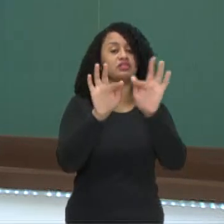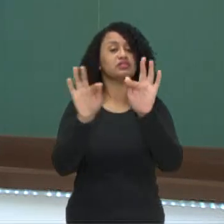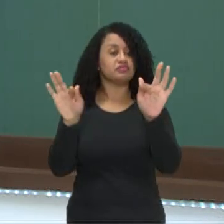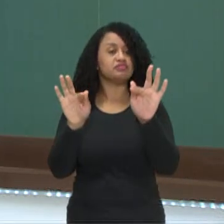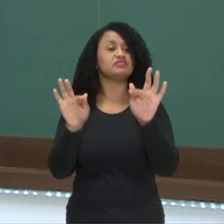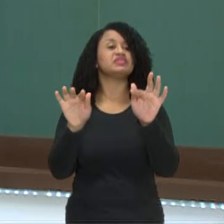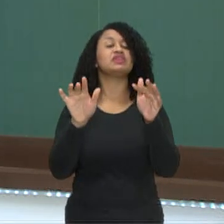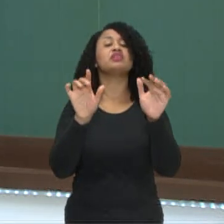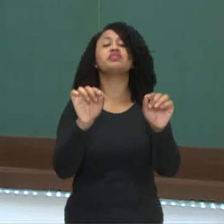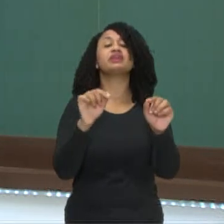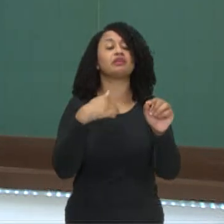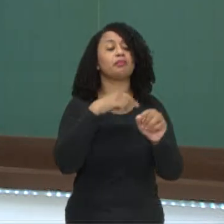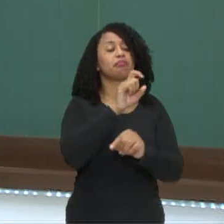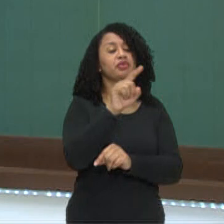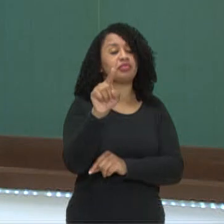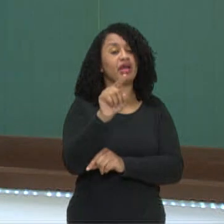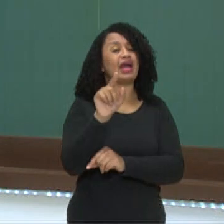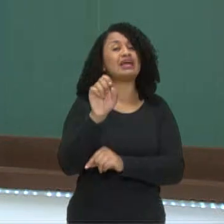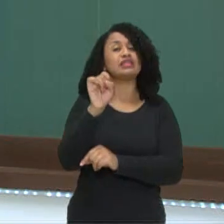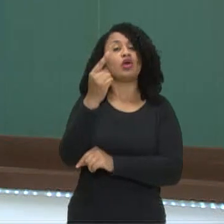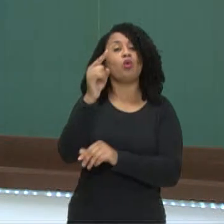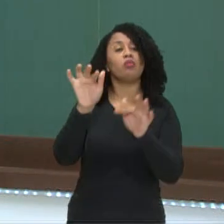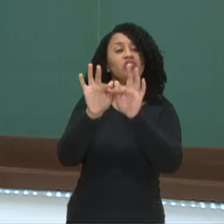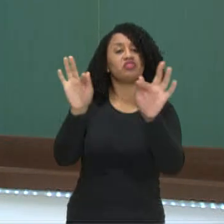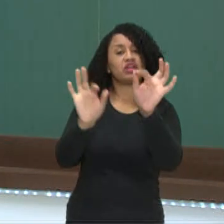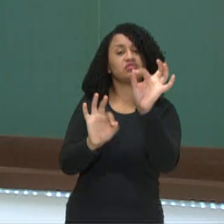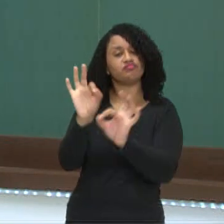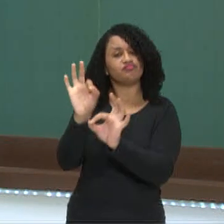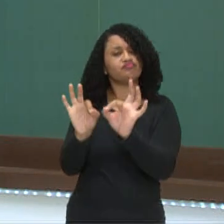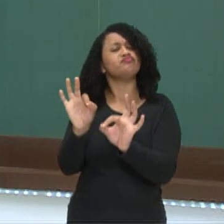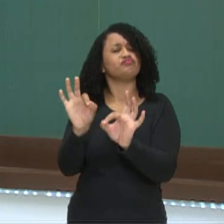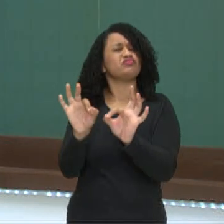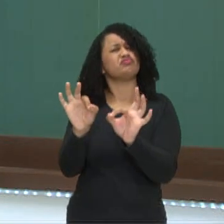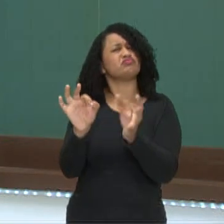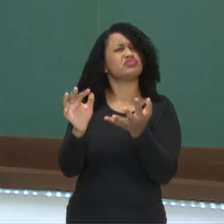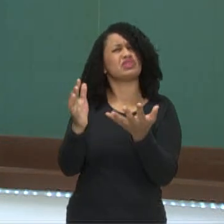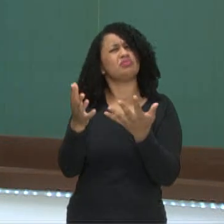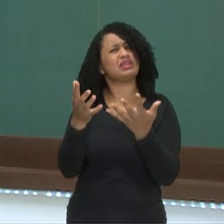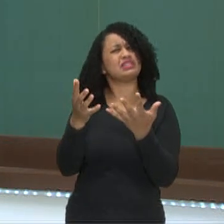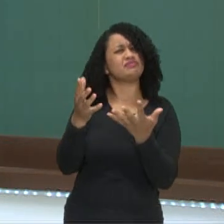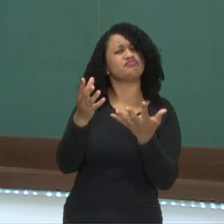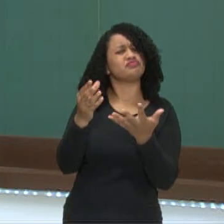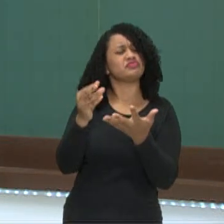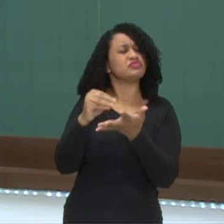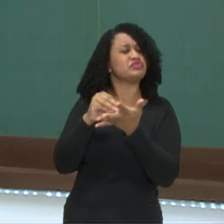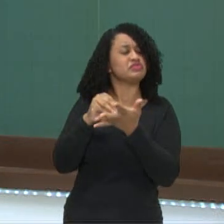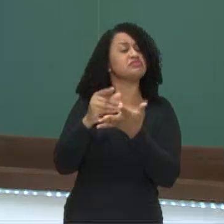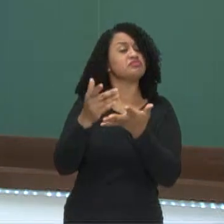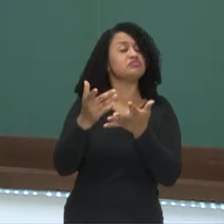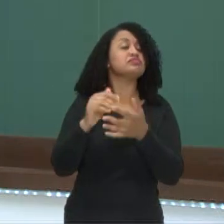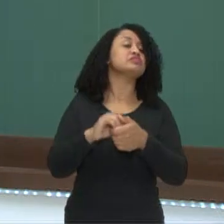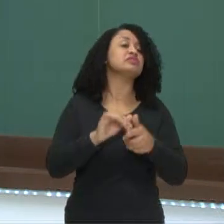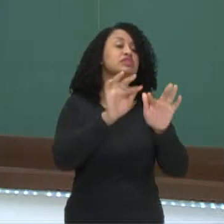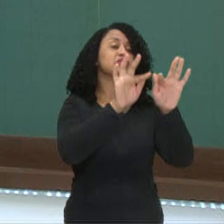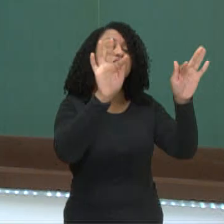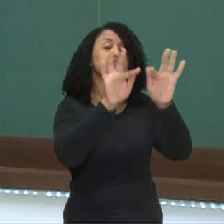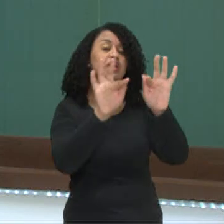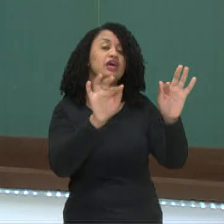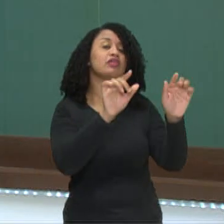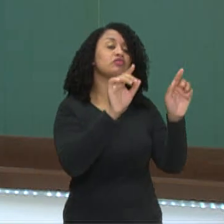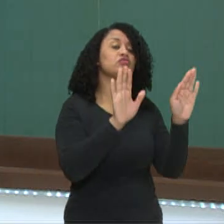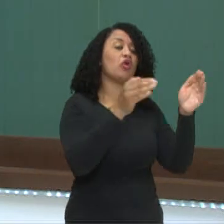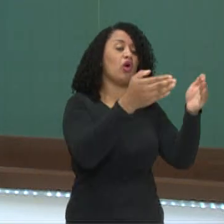se perde quando construímos em uma única frase. Ela fica mais dinâmica. E esse sentido de destaque para